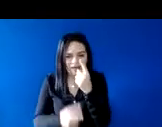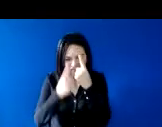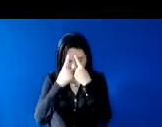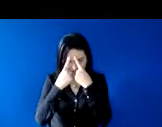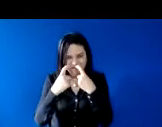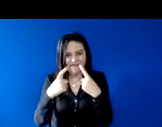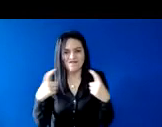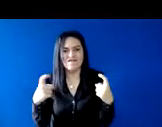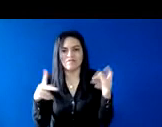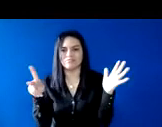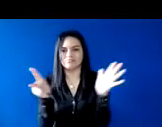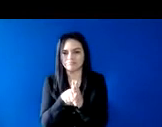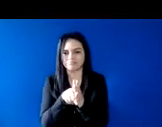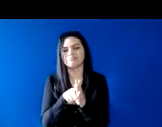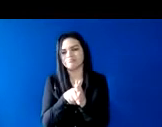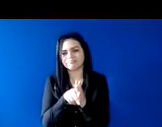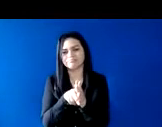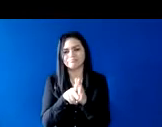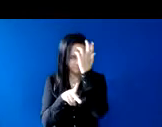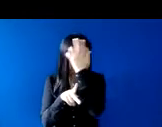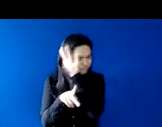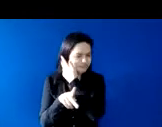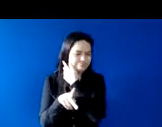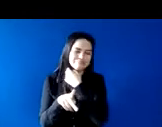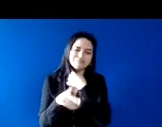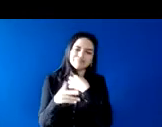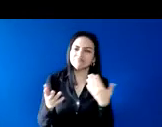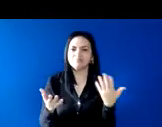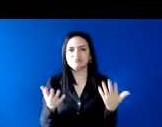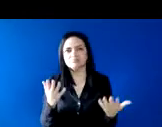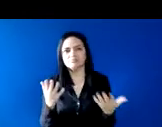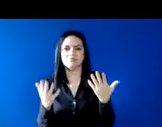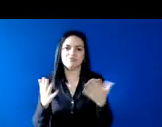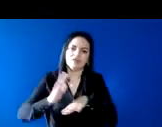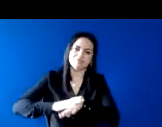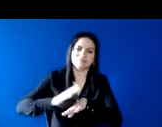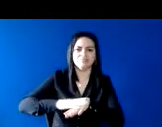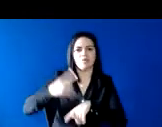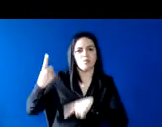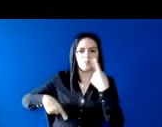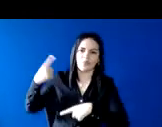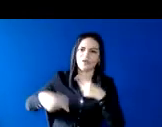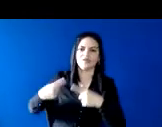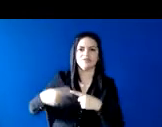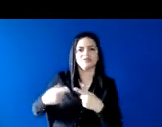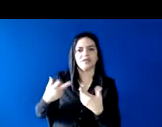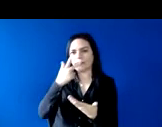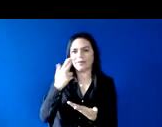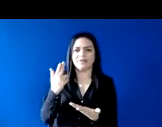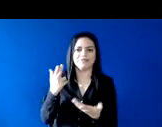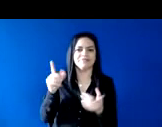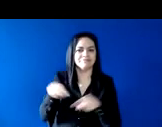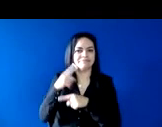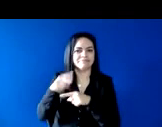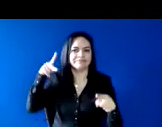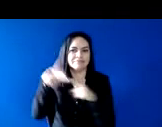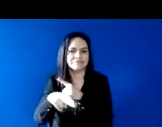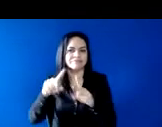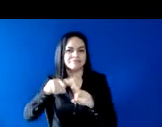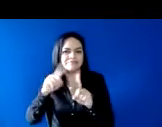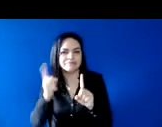violentadas, né, em parte pela nossa política de restrição à interrupção da